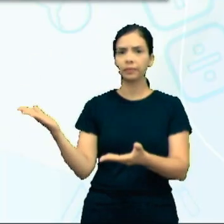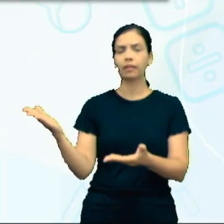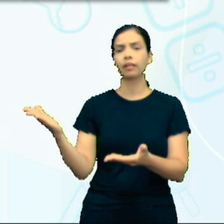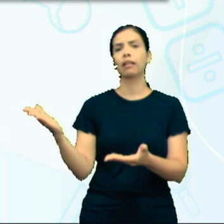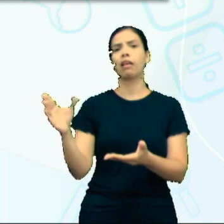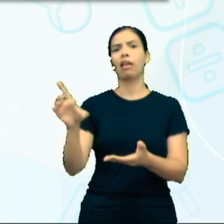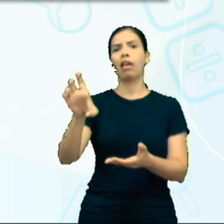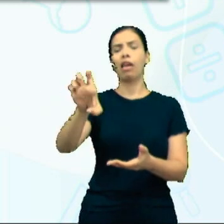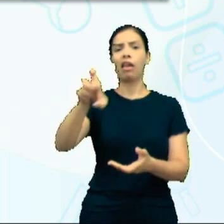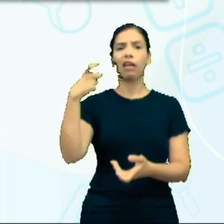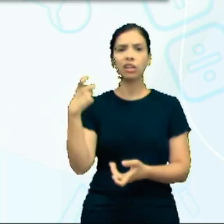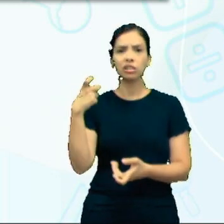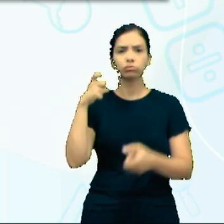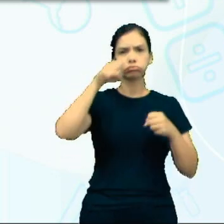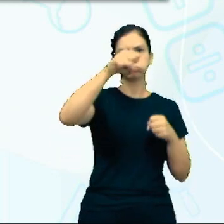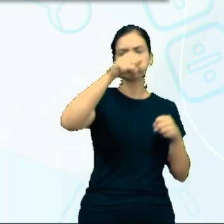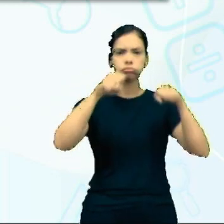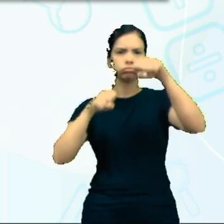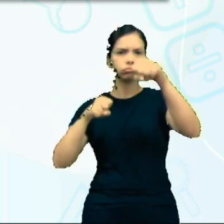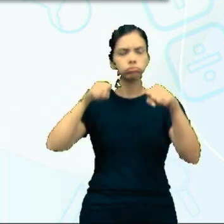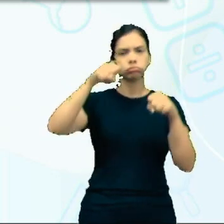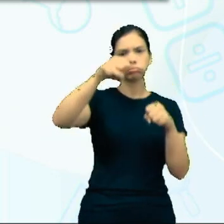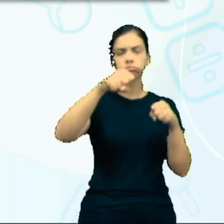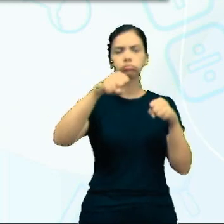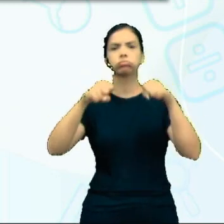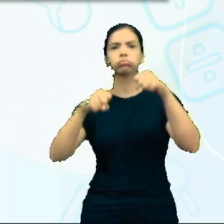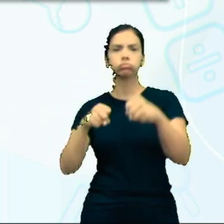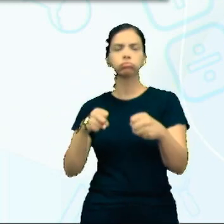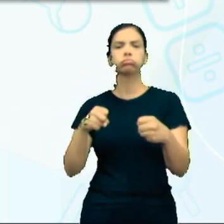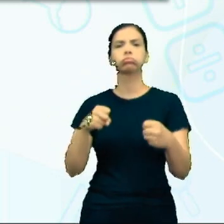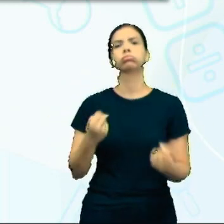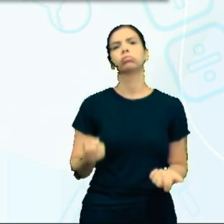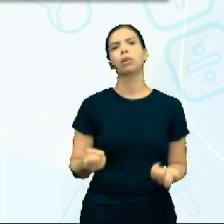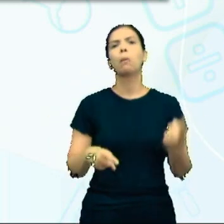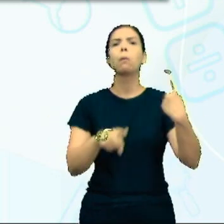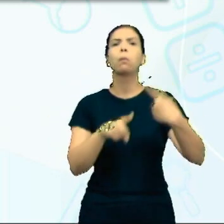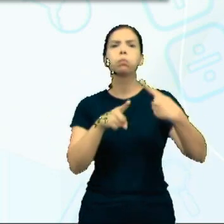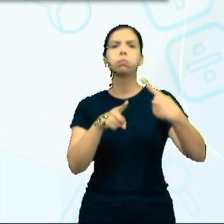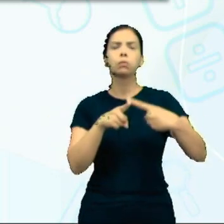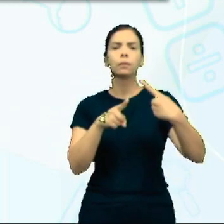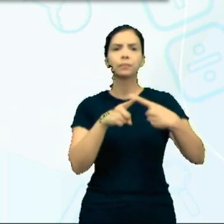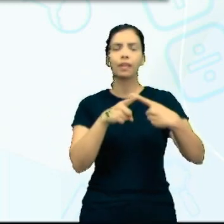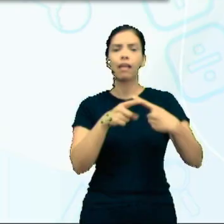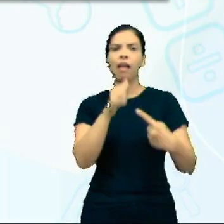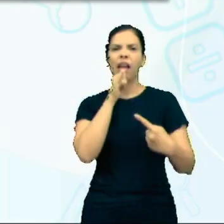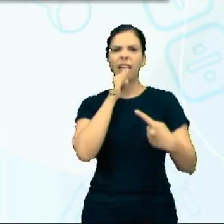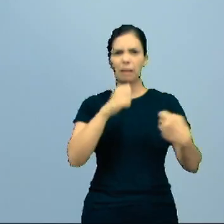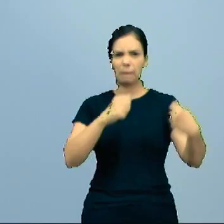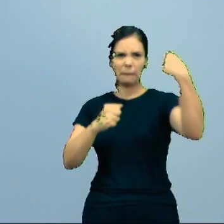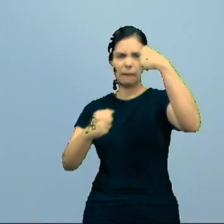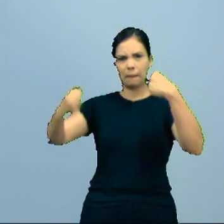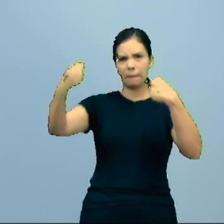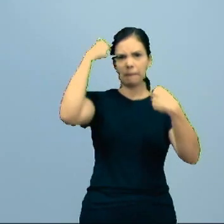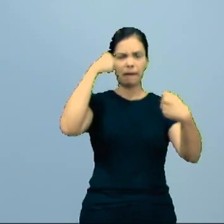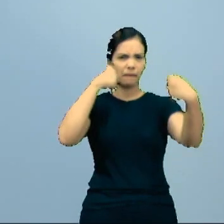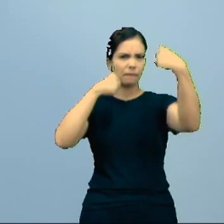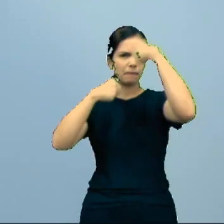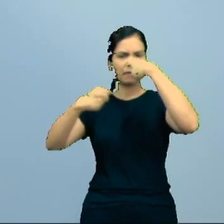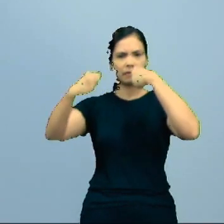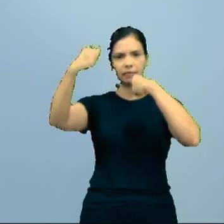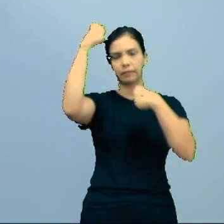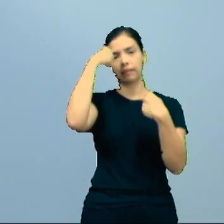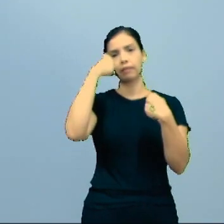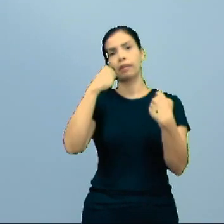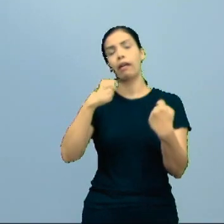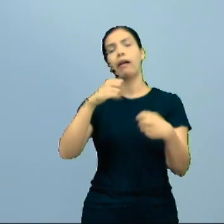de boxe e outras modalidades de combate, e ela é causada pelo elevado número de pancadas recebidas na cabeça. Então